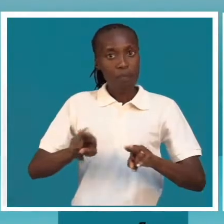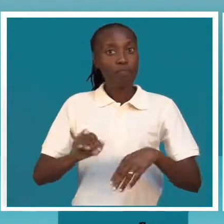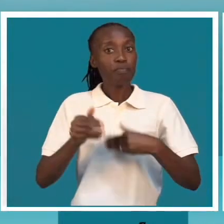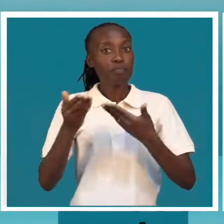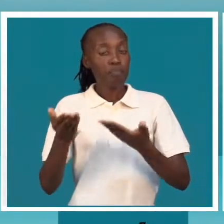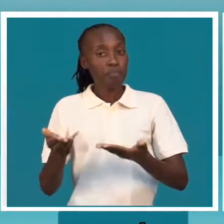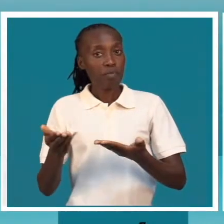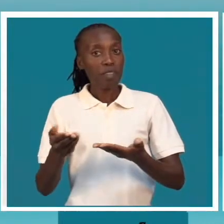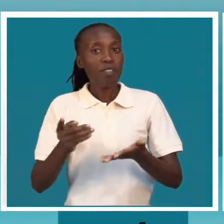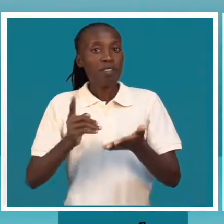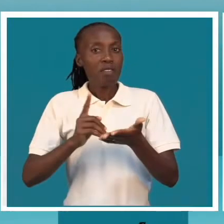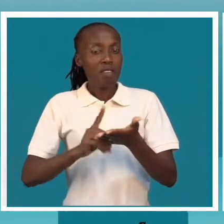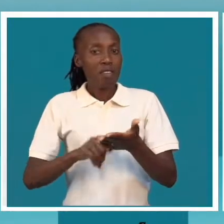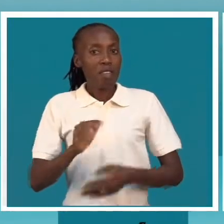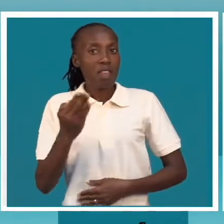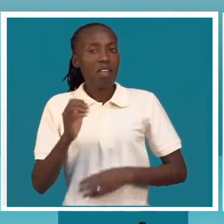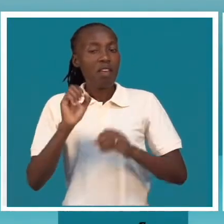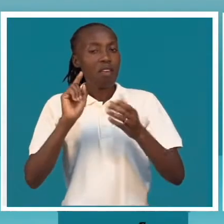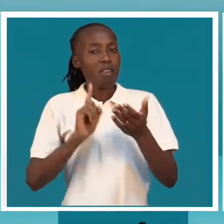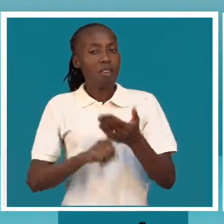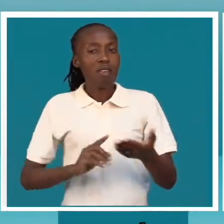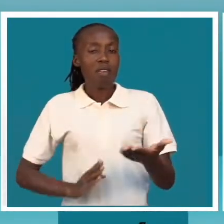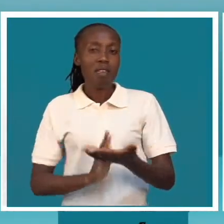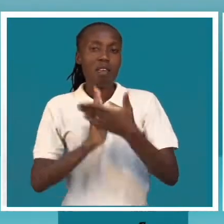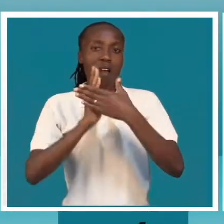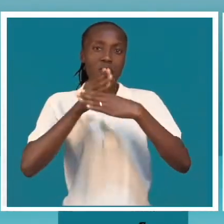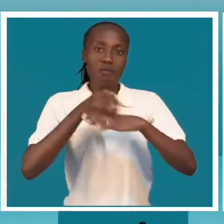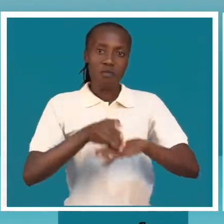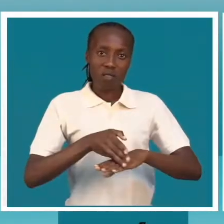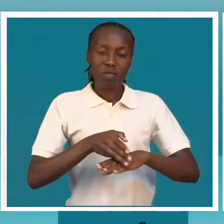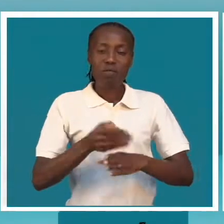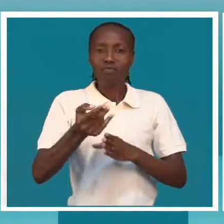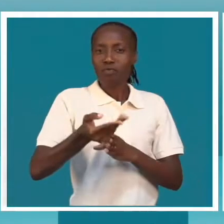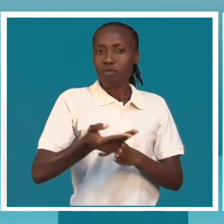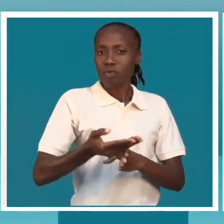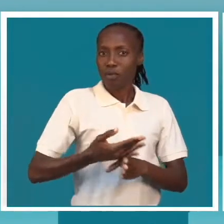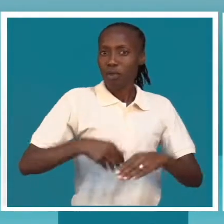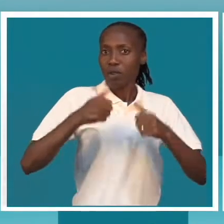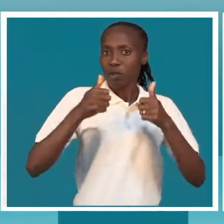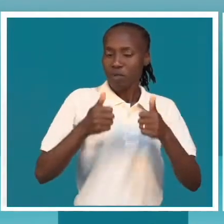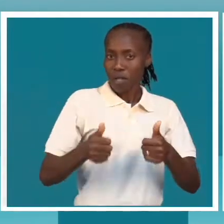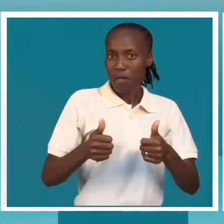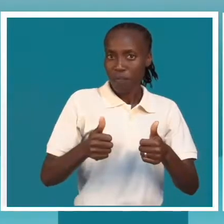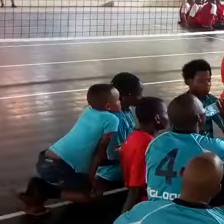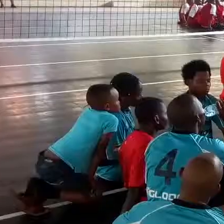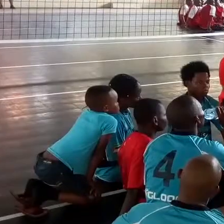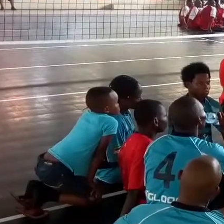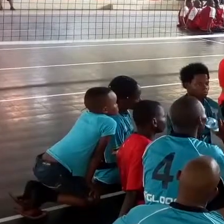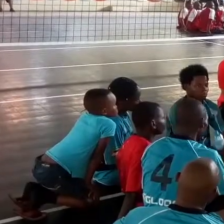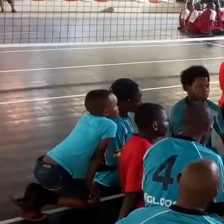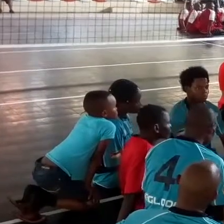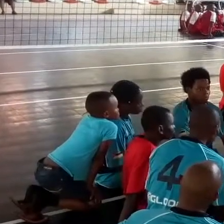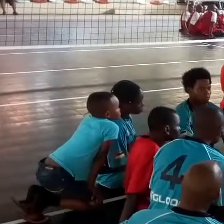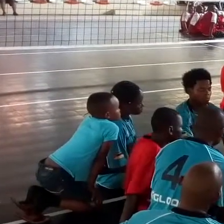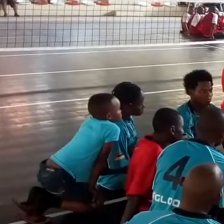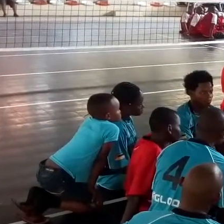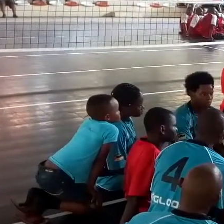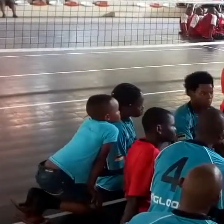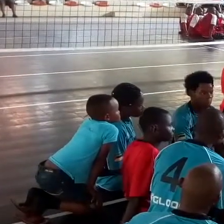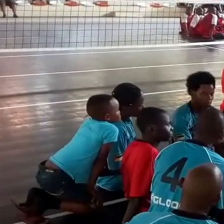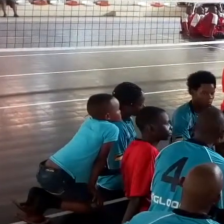o qual já é, só por isso já é um grande avanço, uma grande experiência, é um grande momento para todos nós. Para os participantes,